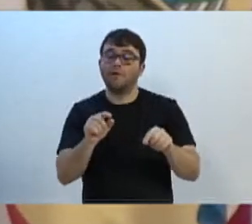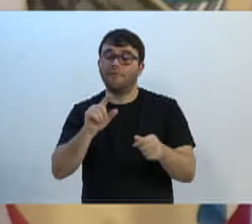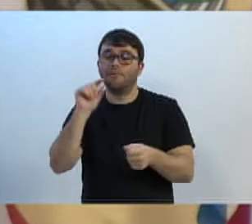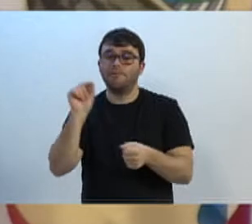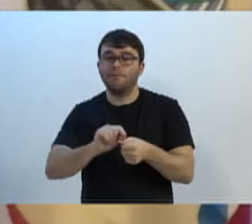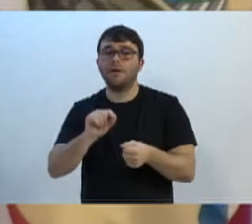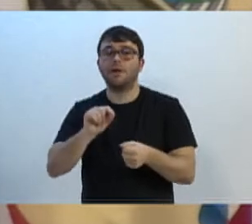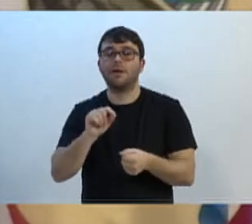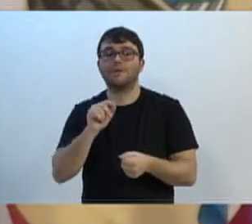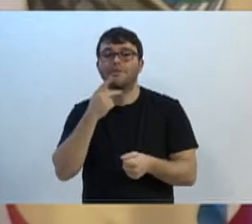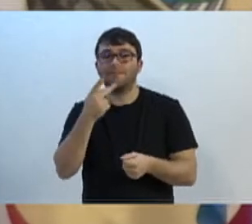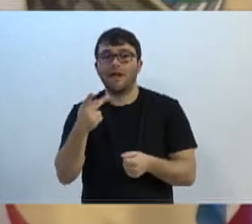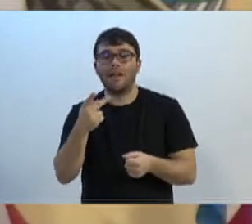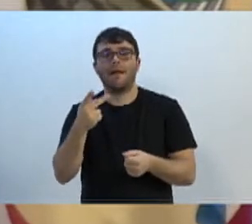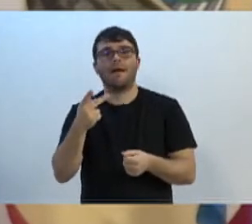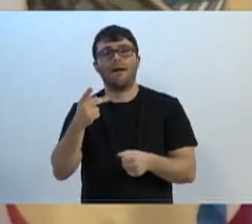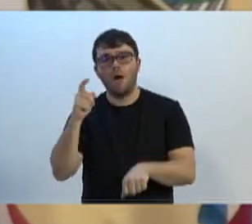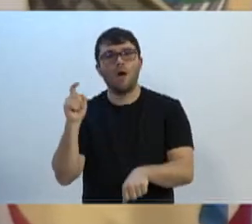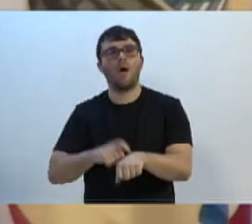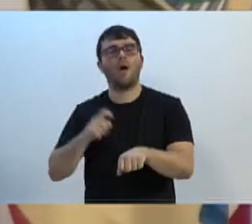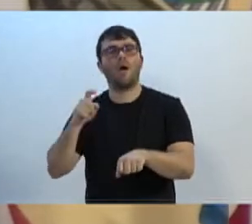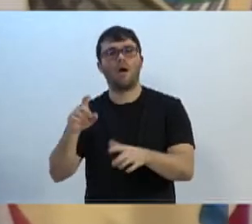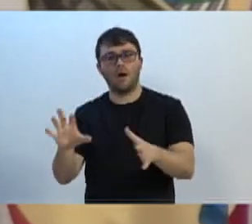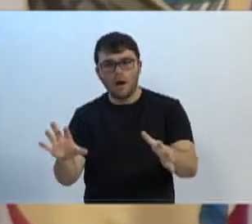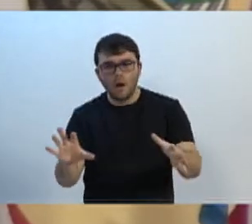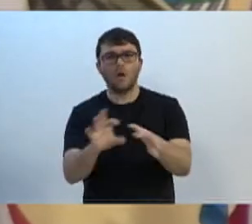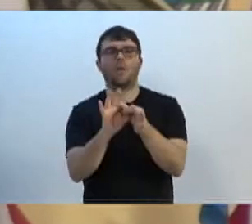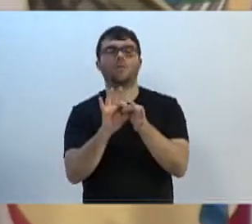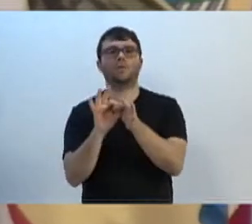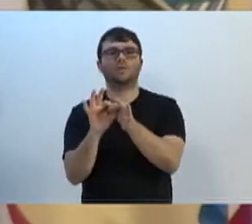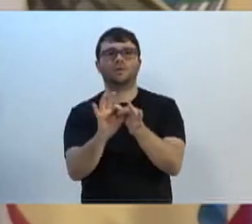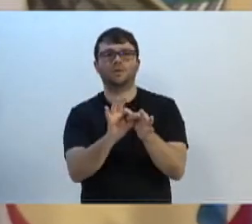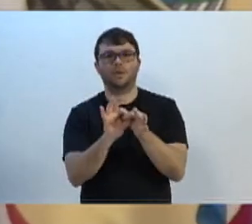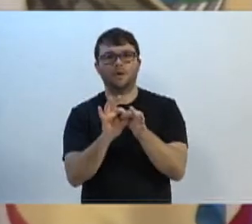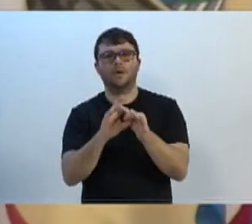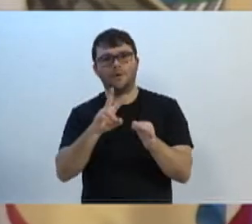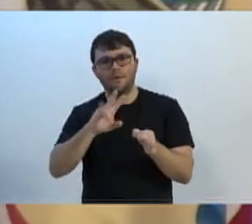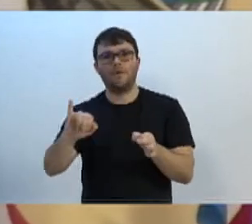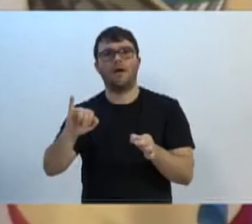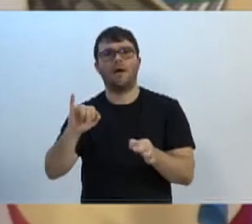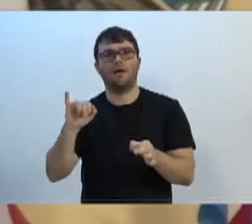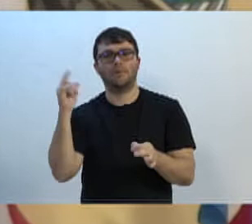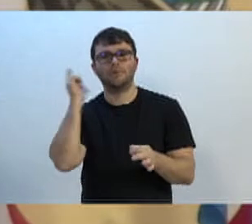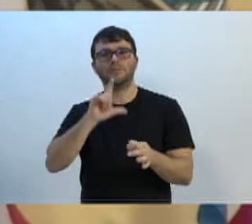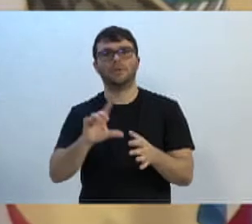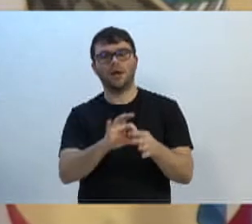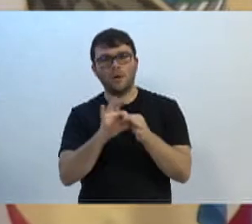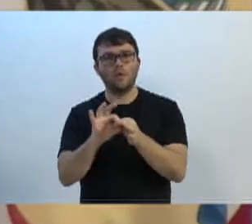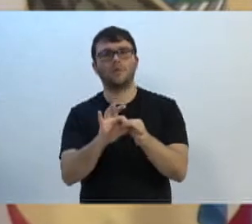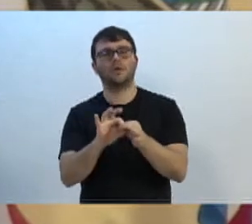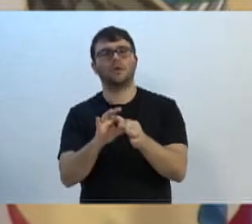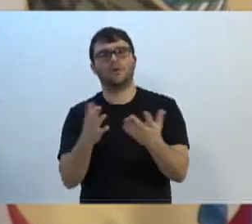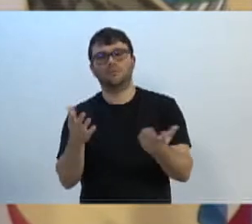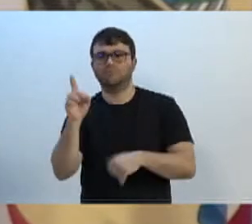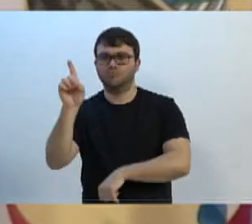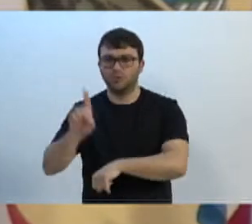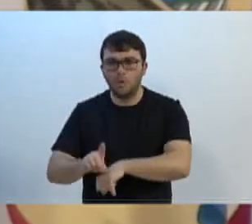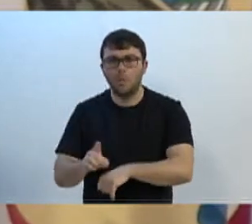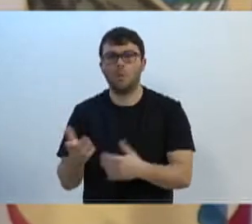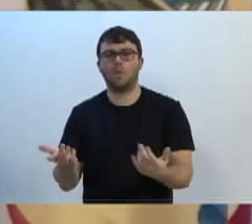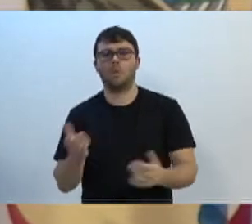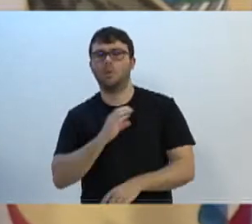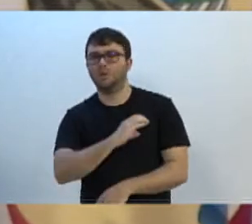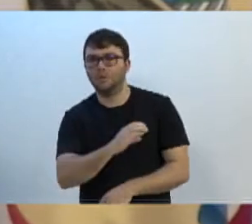naquele momento uma união nós nos iríamos nos unirmos seja diretor seja